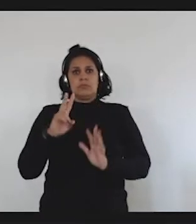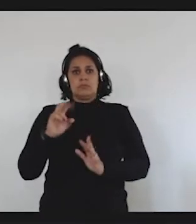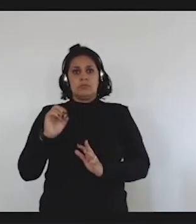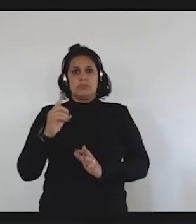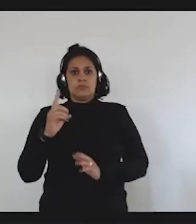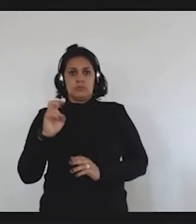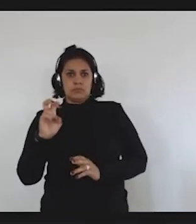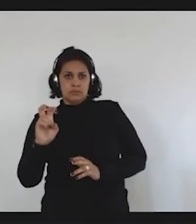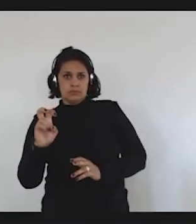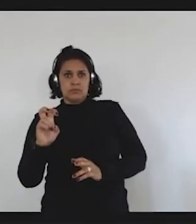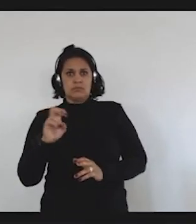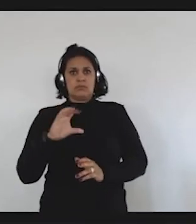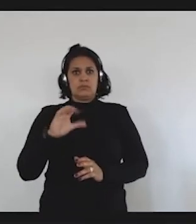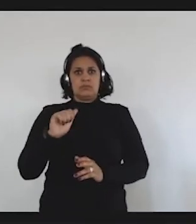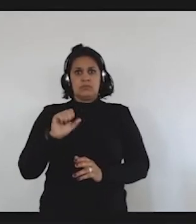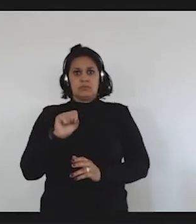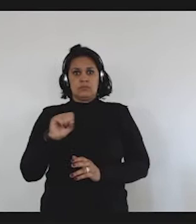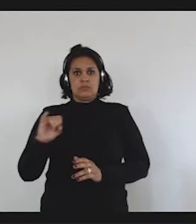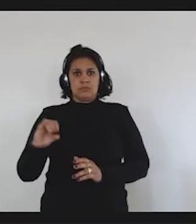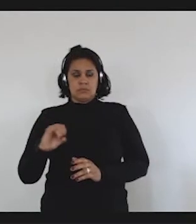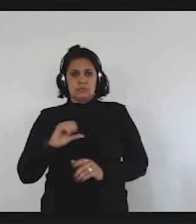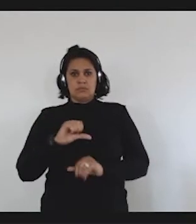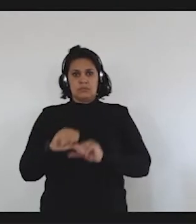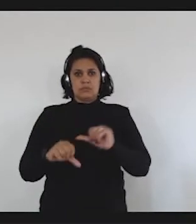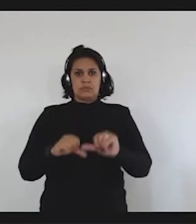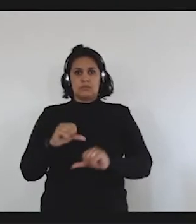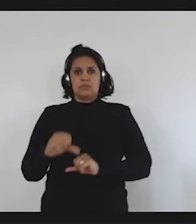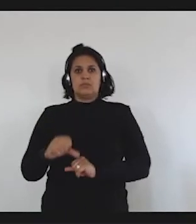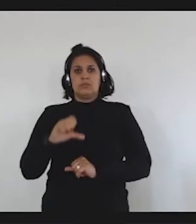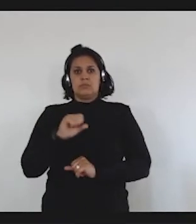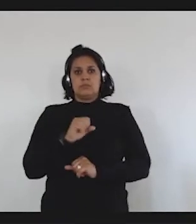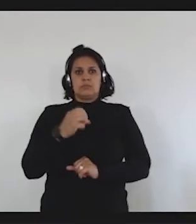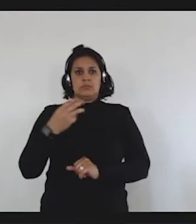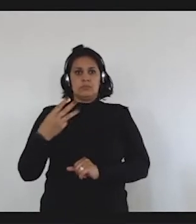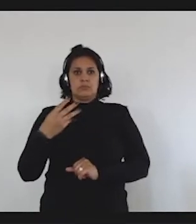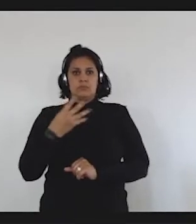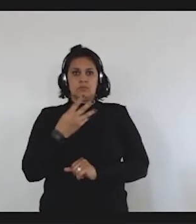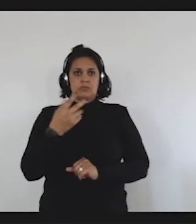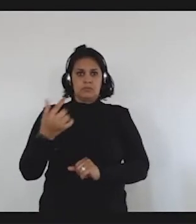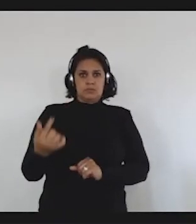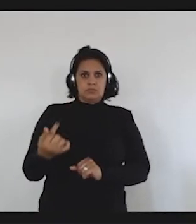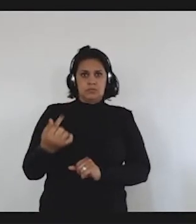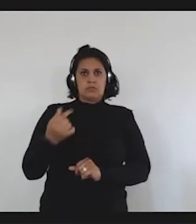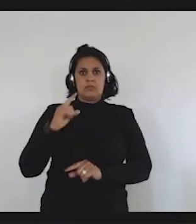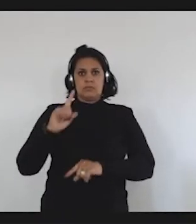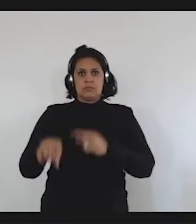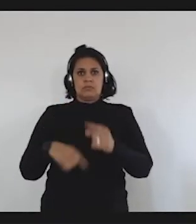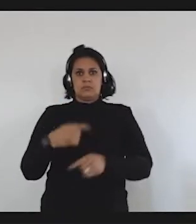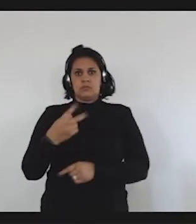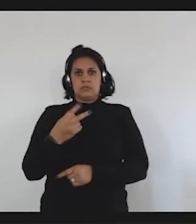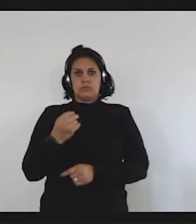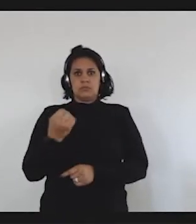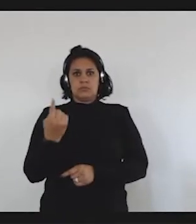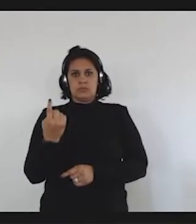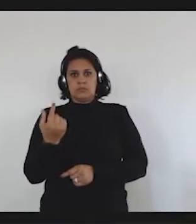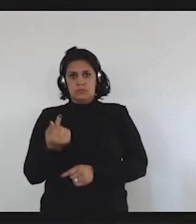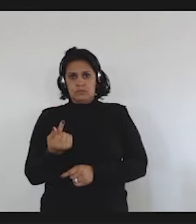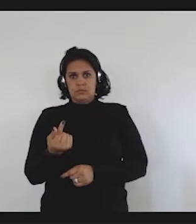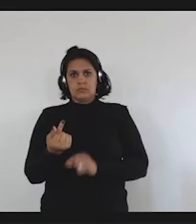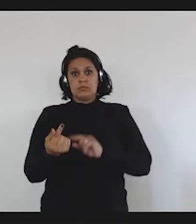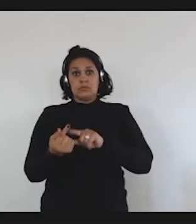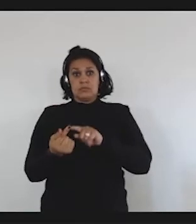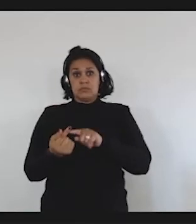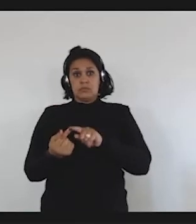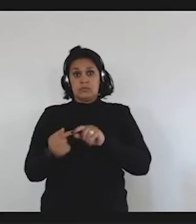se transformou no PL 8347, já em 2017, na Câmara, e, como eu disse,